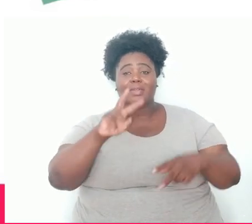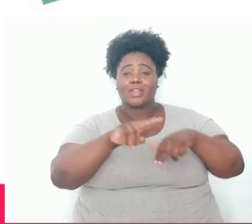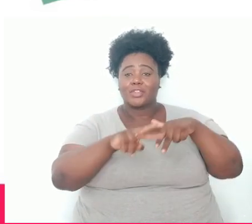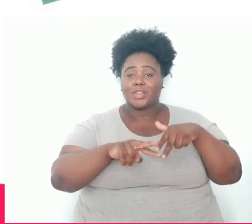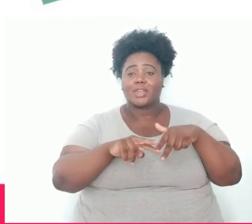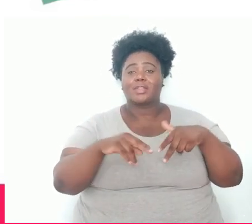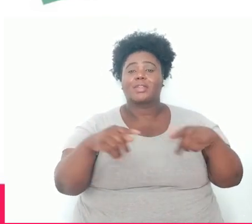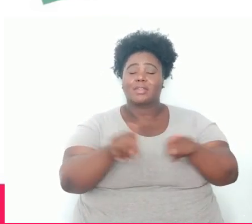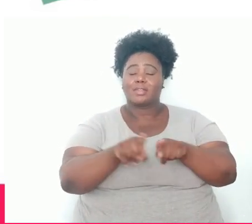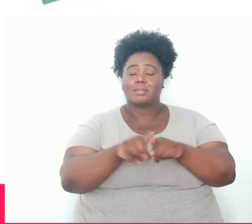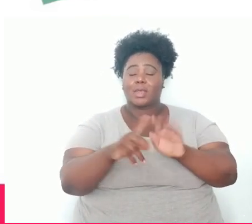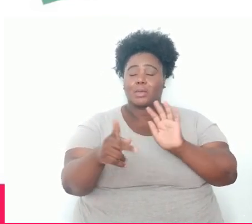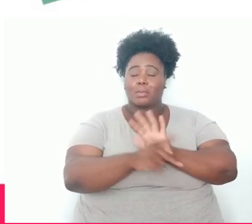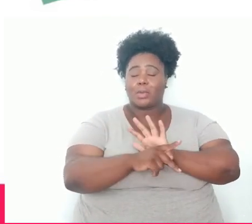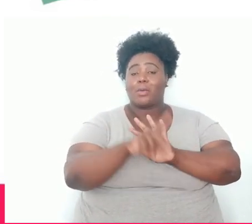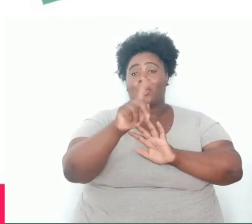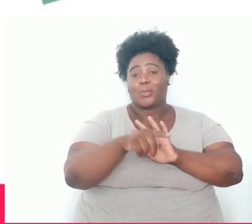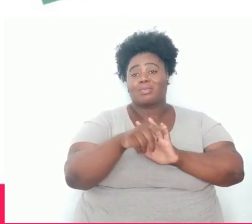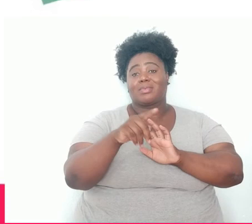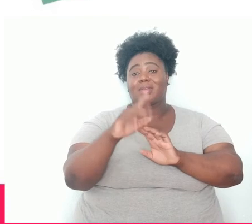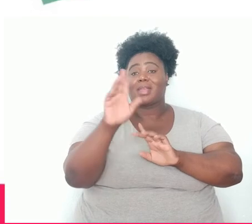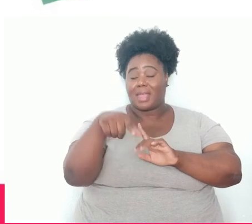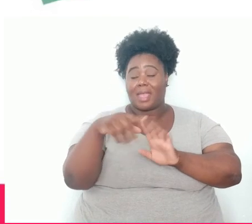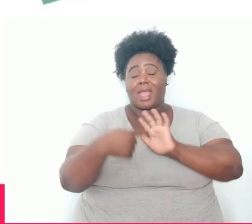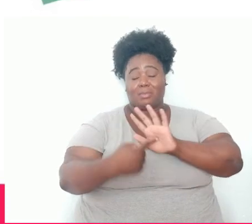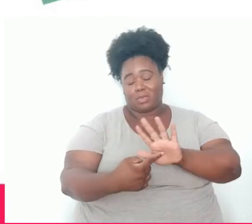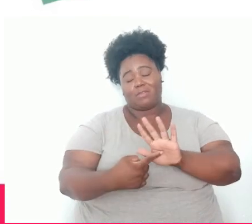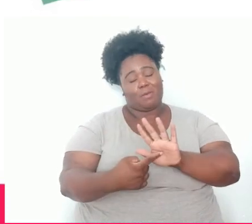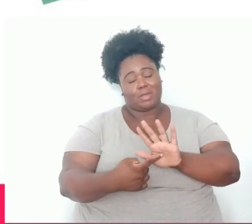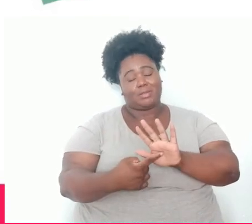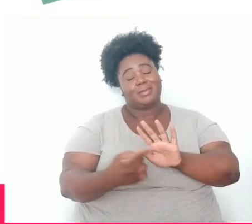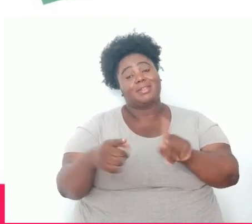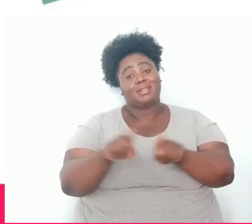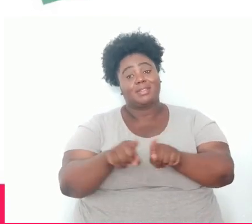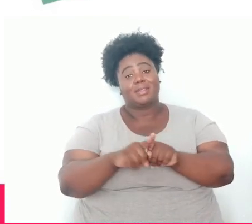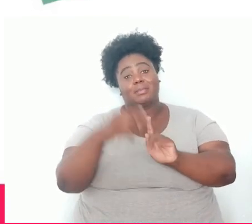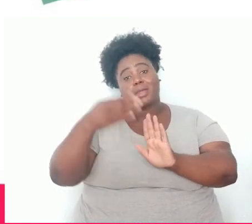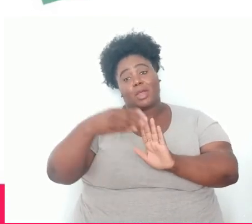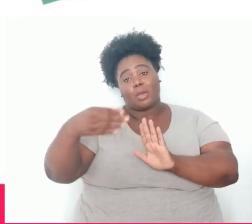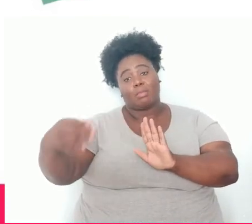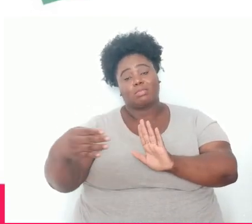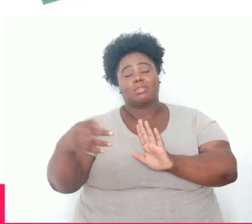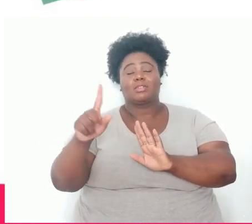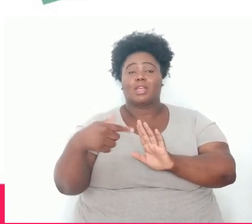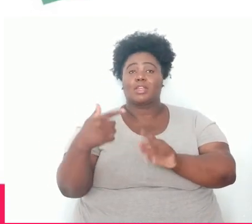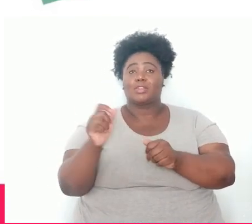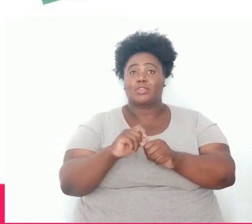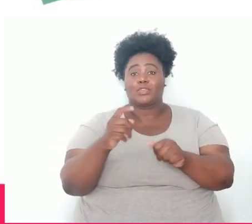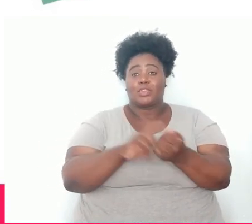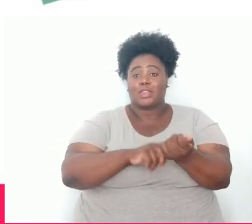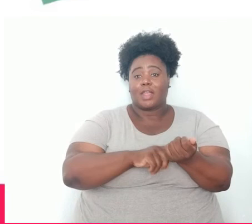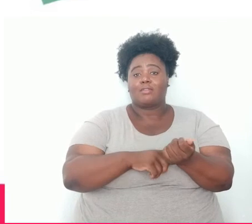Enquanto gênero autônomo da arte, que é a performance, e os procedimentos de feitura,